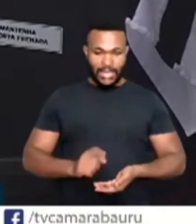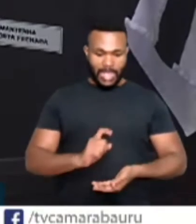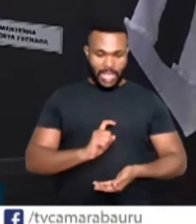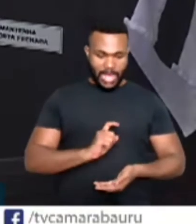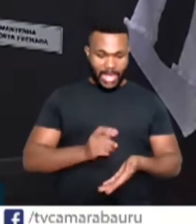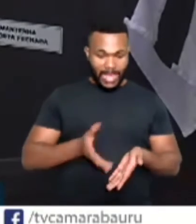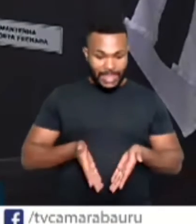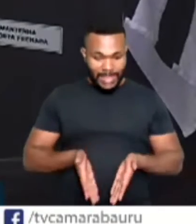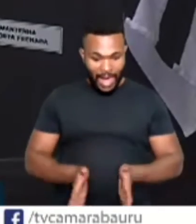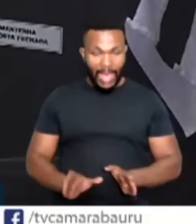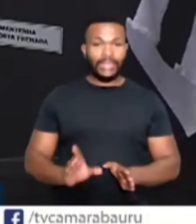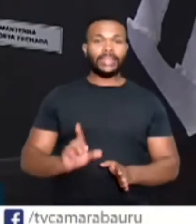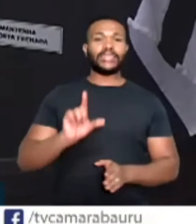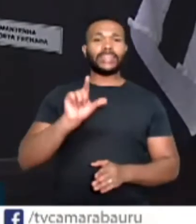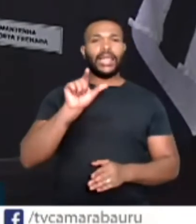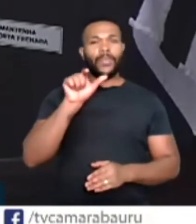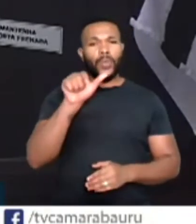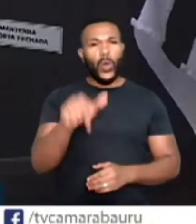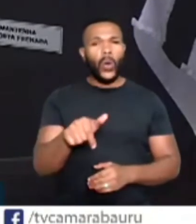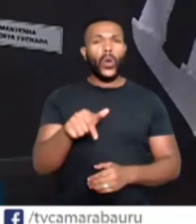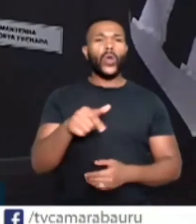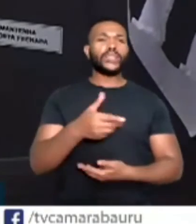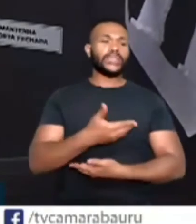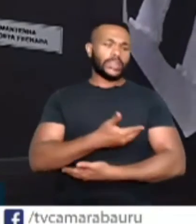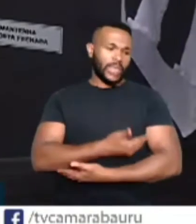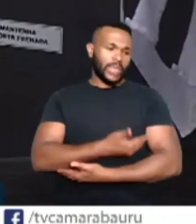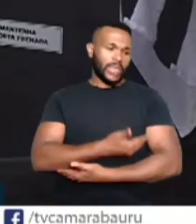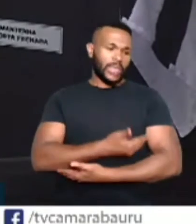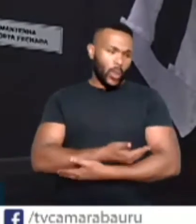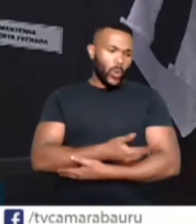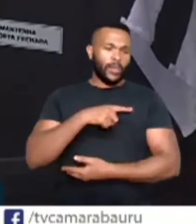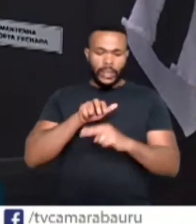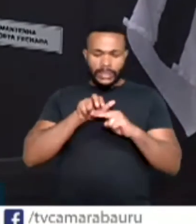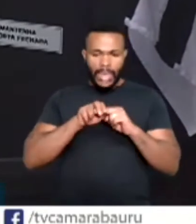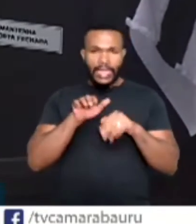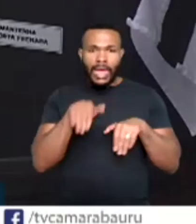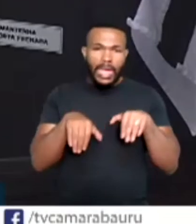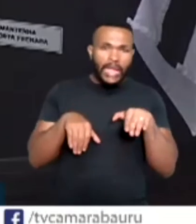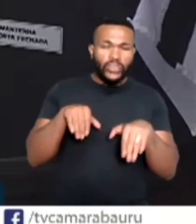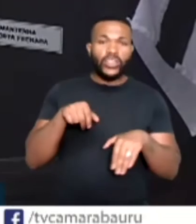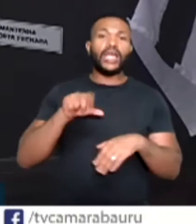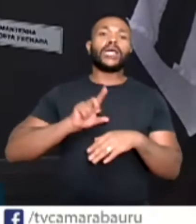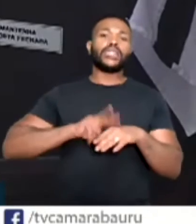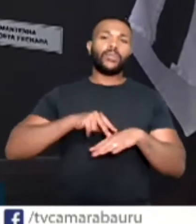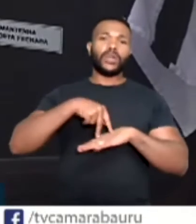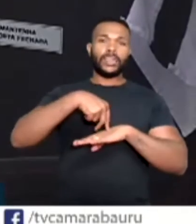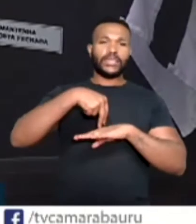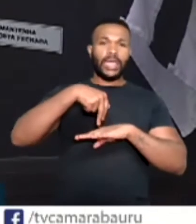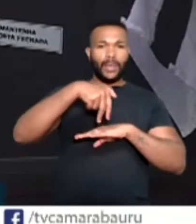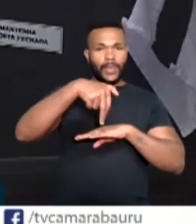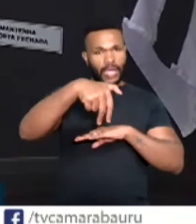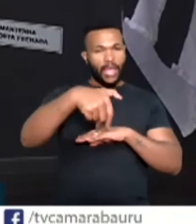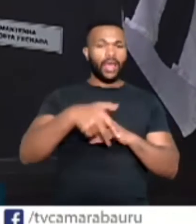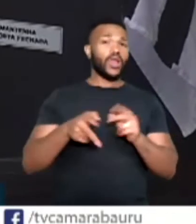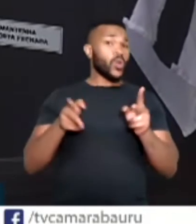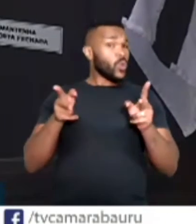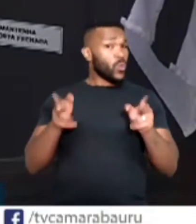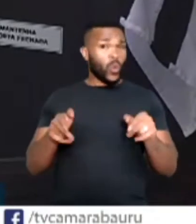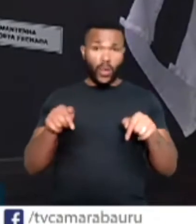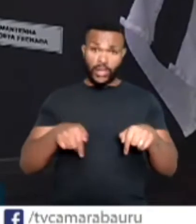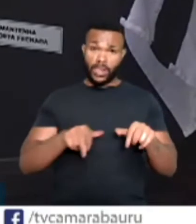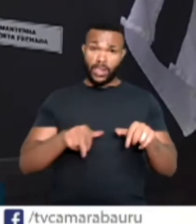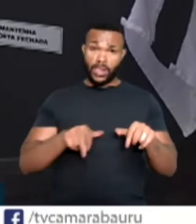segura a cabeça, depois senta, engatinha, caminha e tudo mais. Aqui nessa casa, eu também acho que nós temos alguns